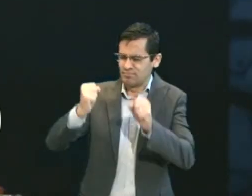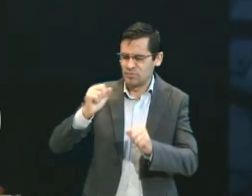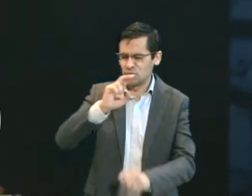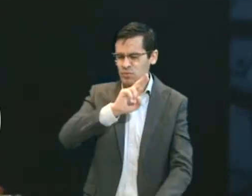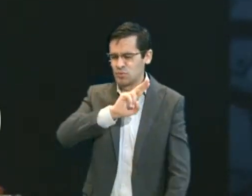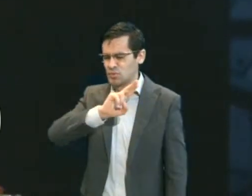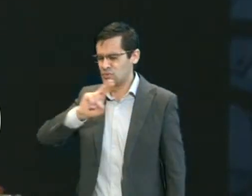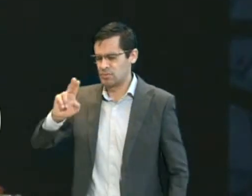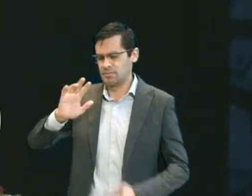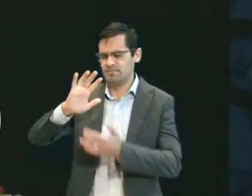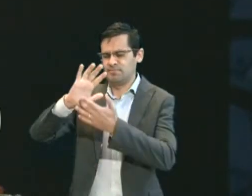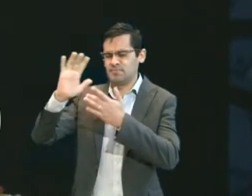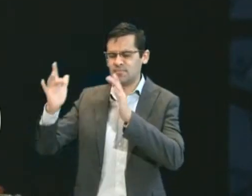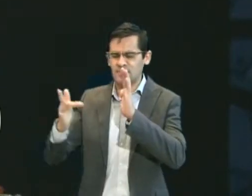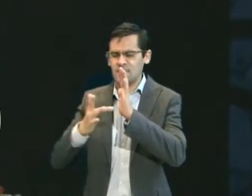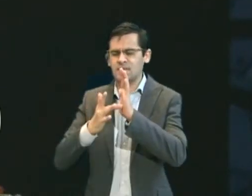Jesus,